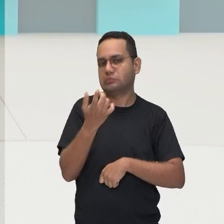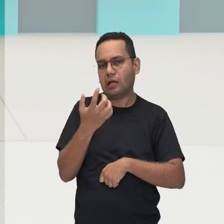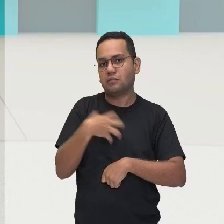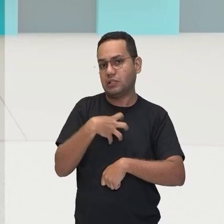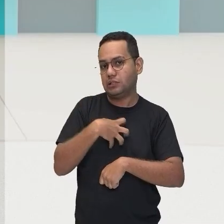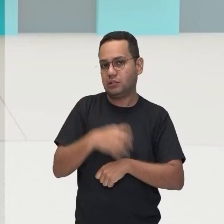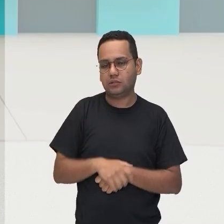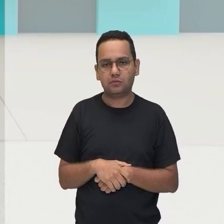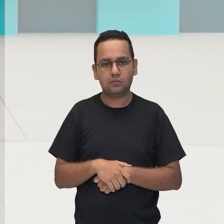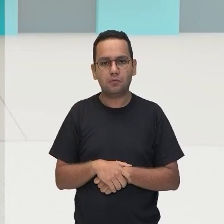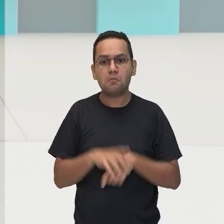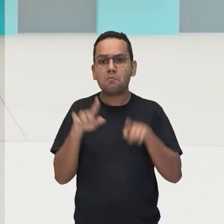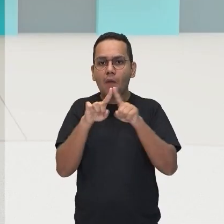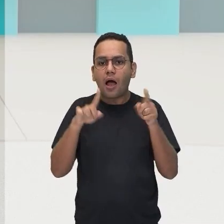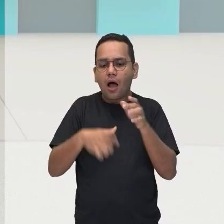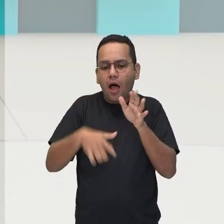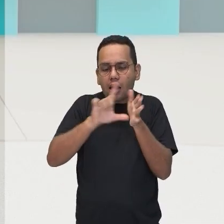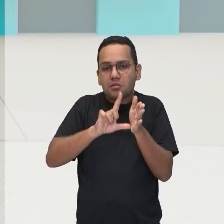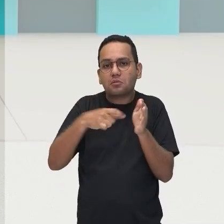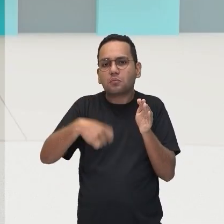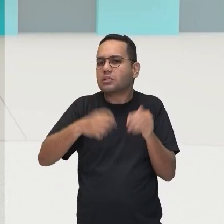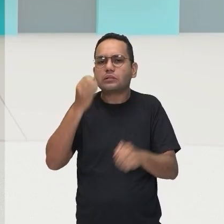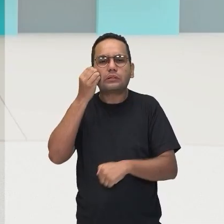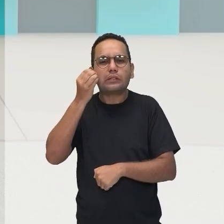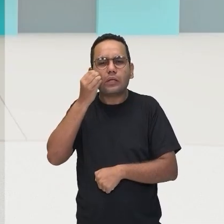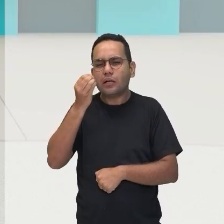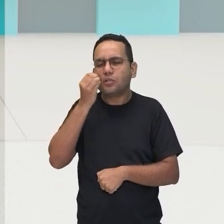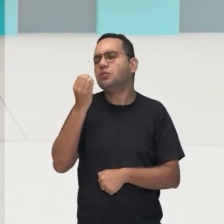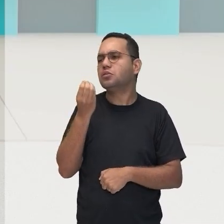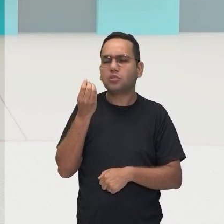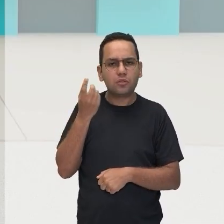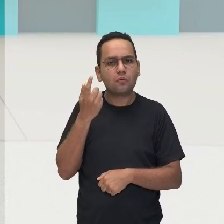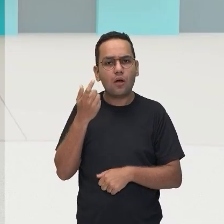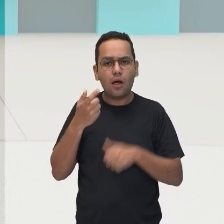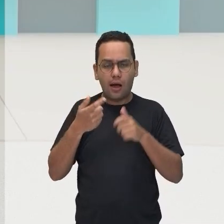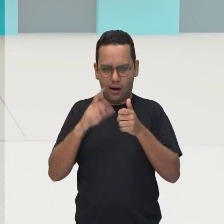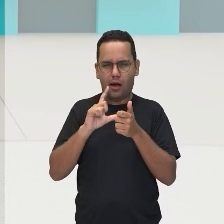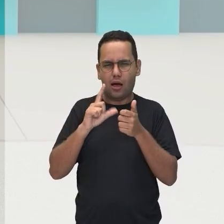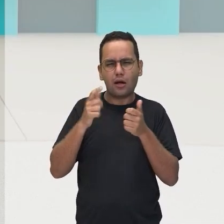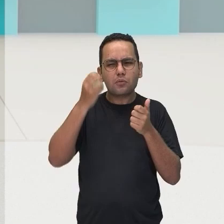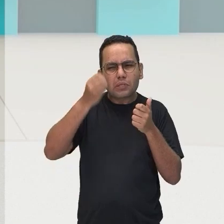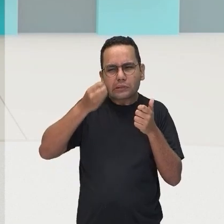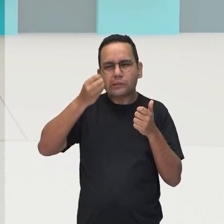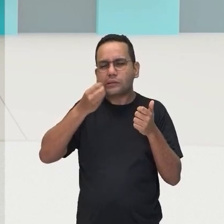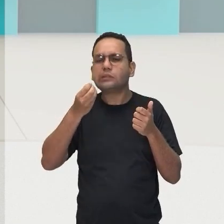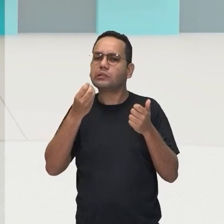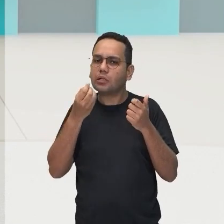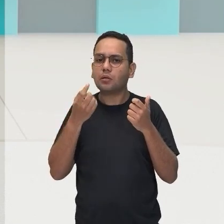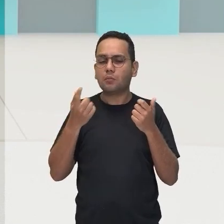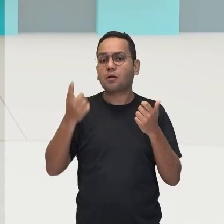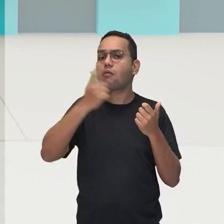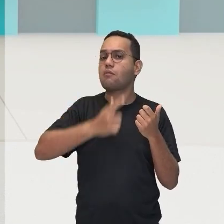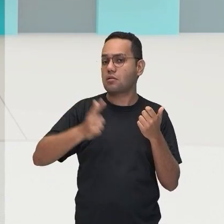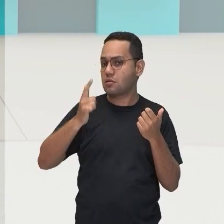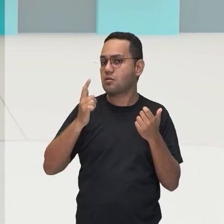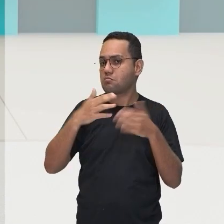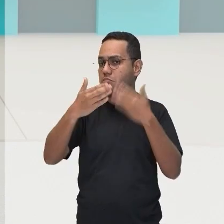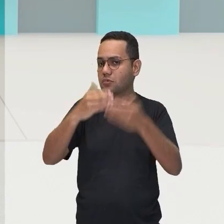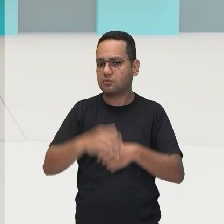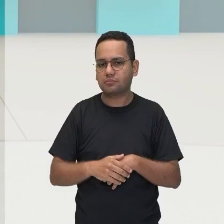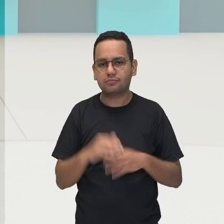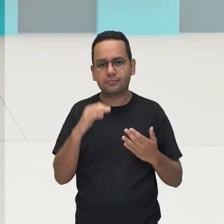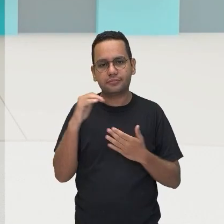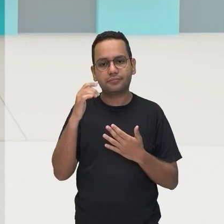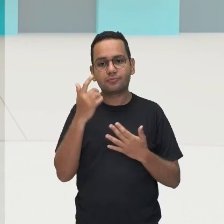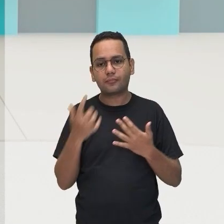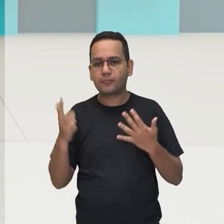uma ambientação nesses locais antes de encarar esse desafio. Dando continuidade, nós vamos ver aqui o rapel.